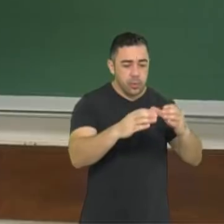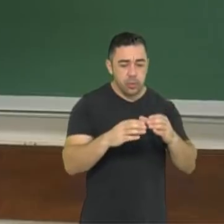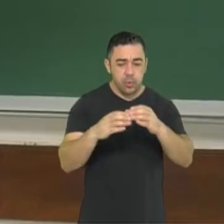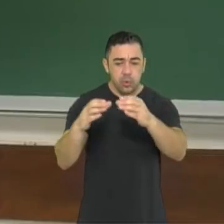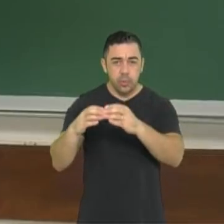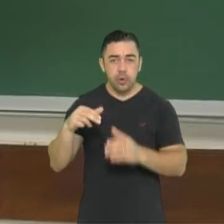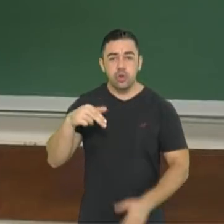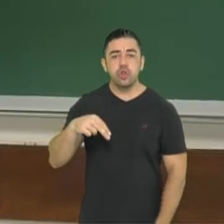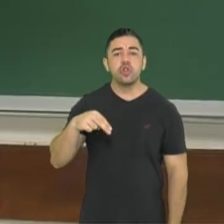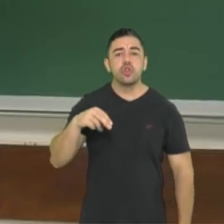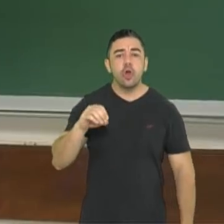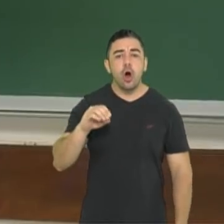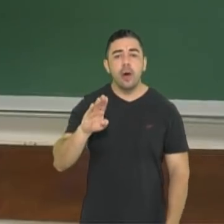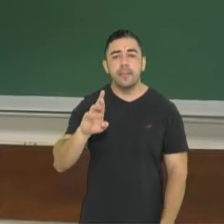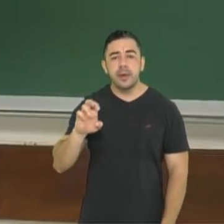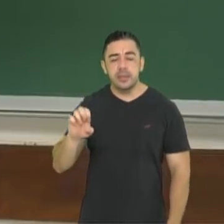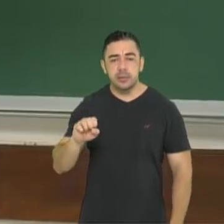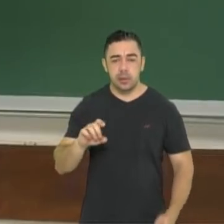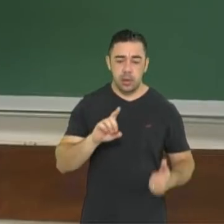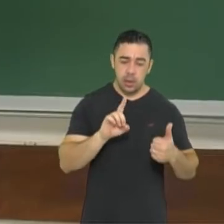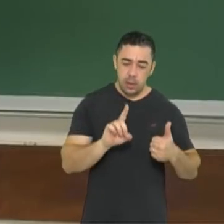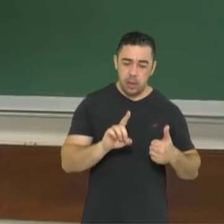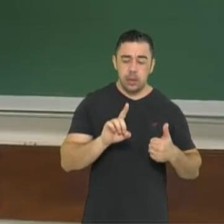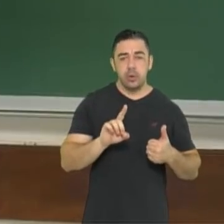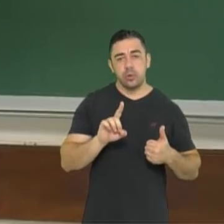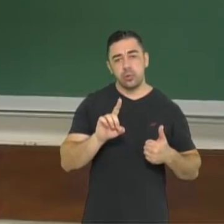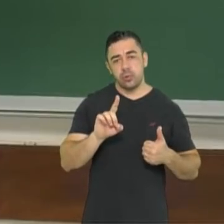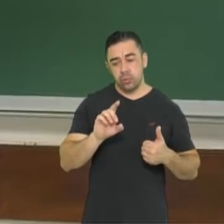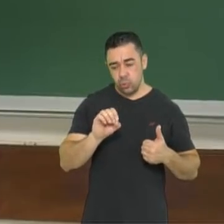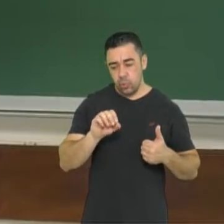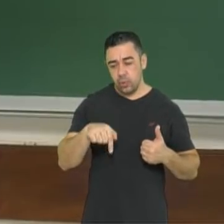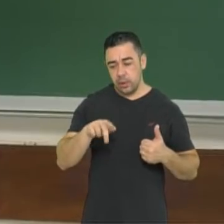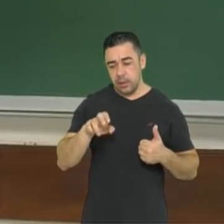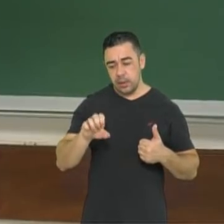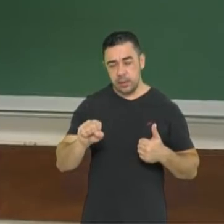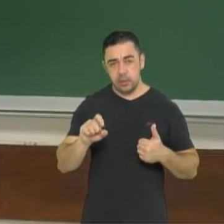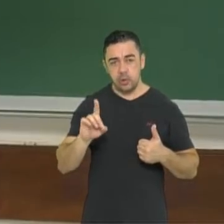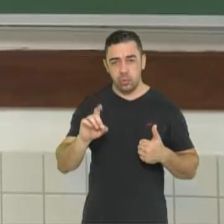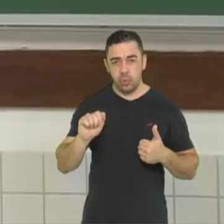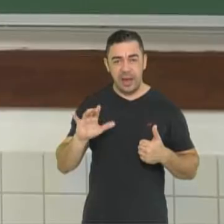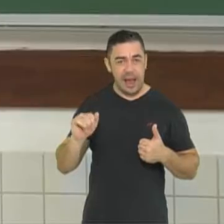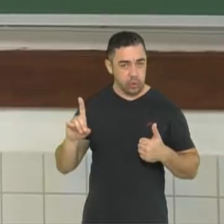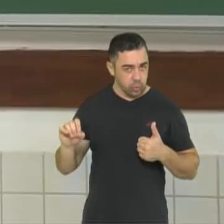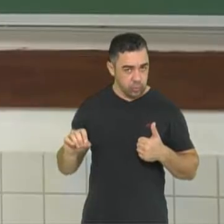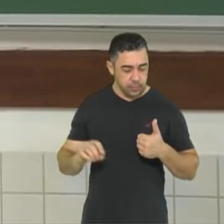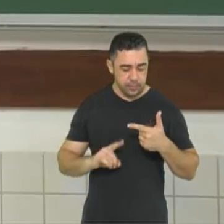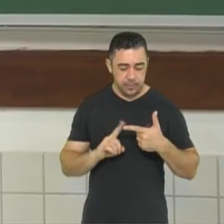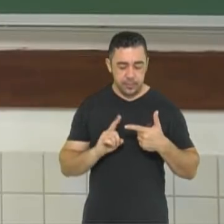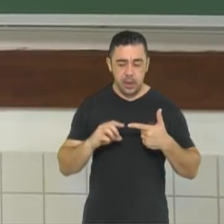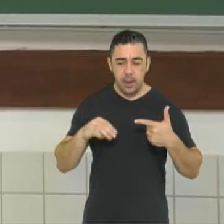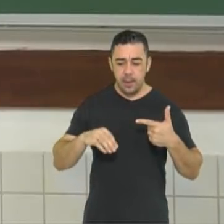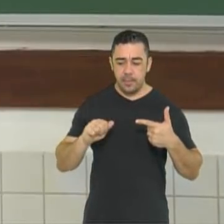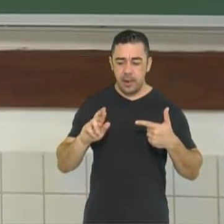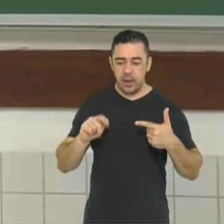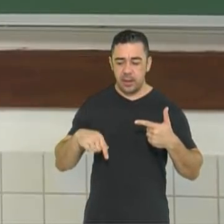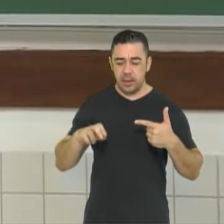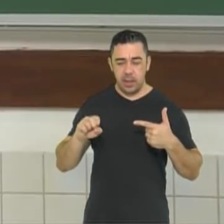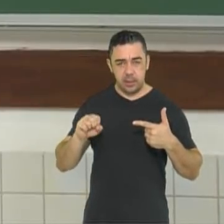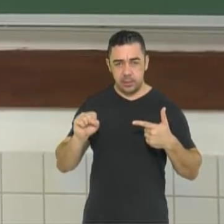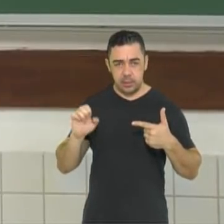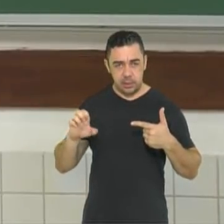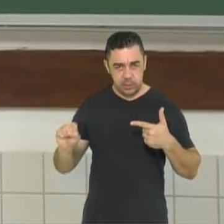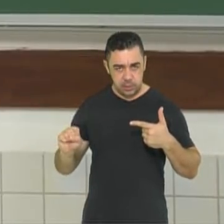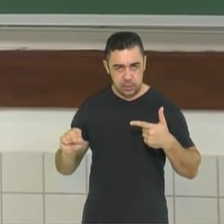Nobres com poderes. Os duques, que governavam, administravam os ducados. Os marqueses, que dominavam